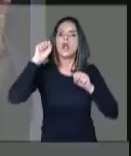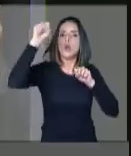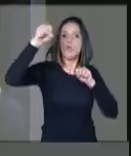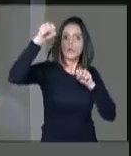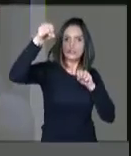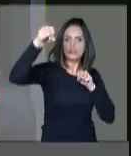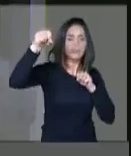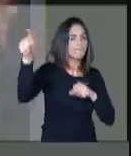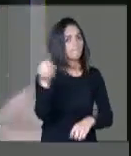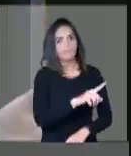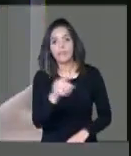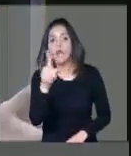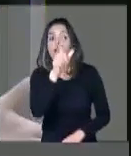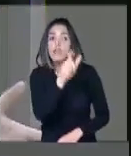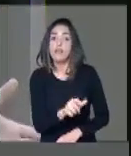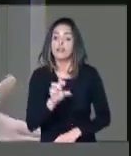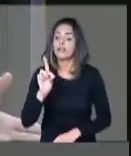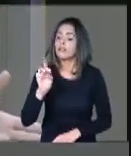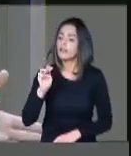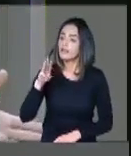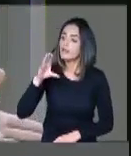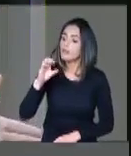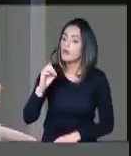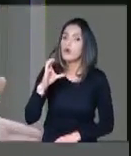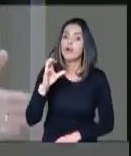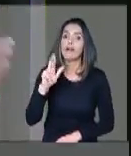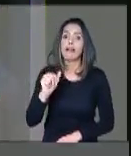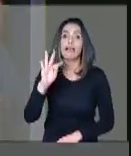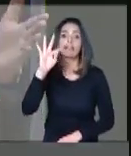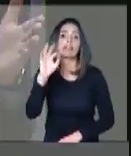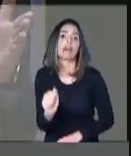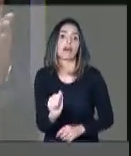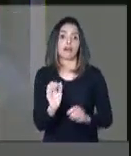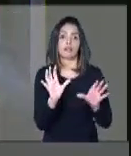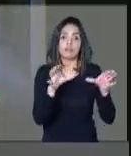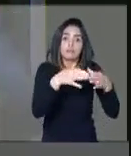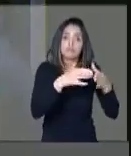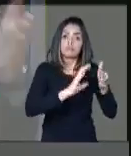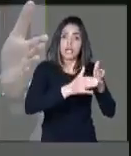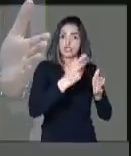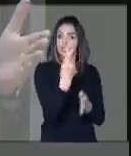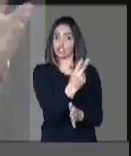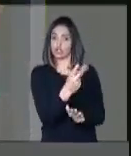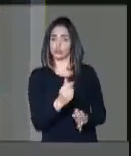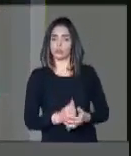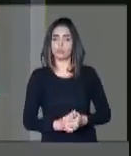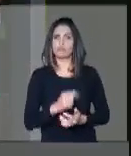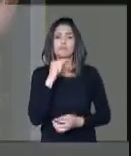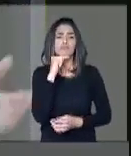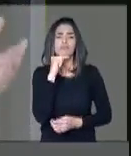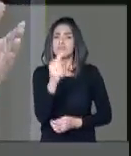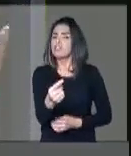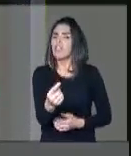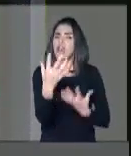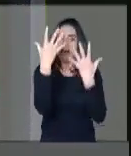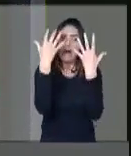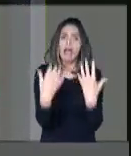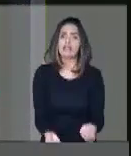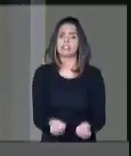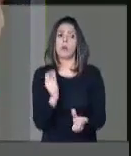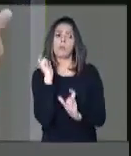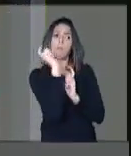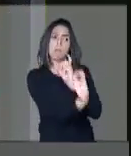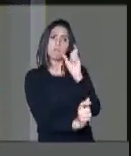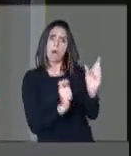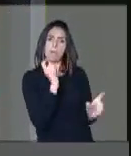comunista, era um democrata. Ninguém, em qualquer momento, pode aceitar